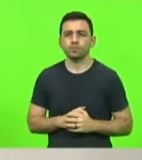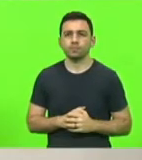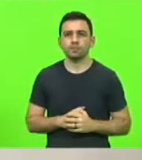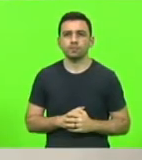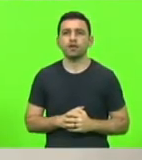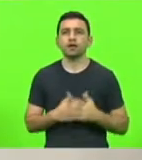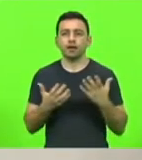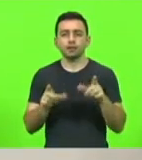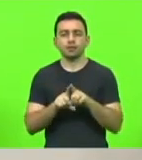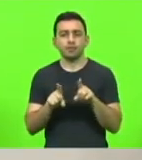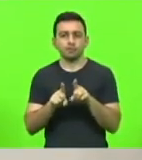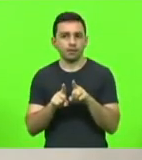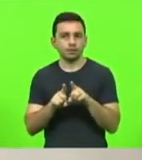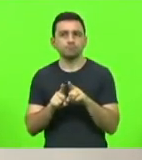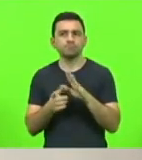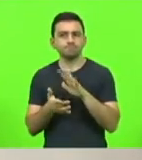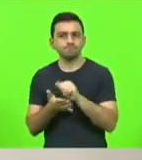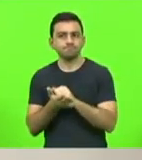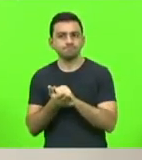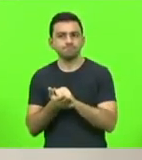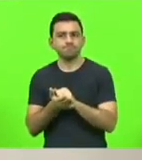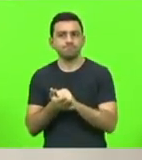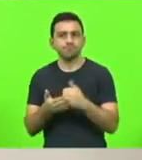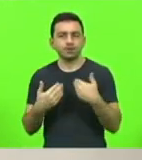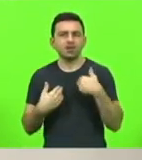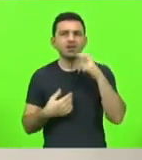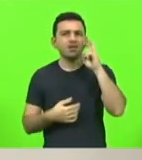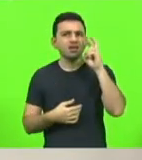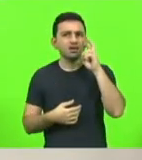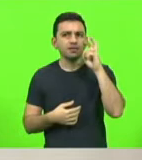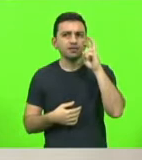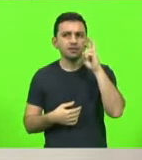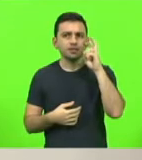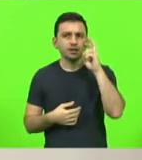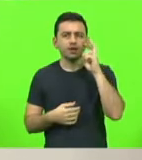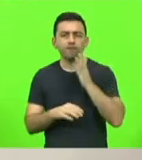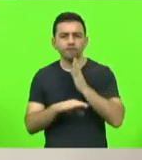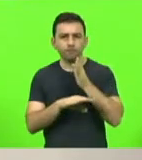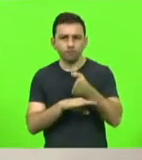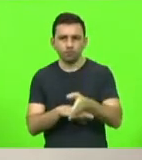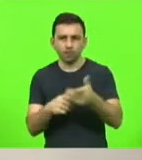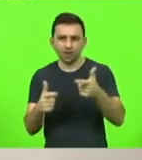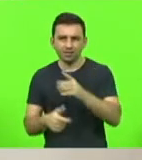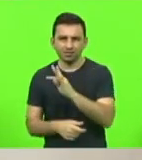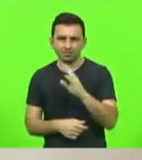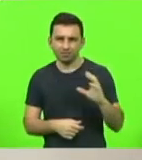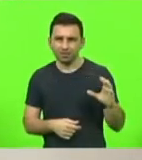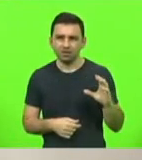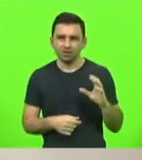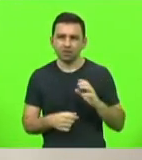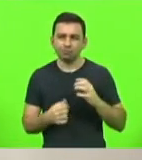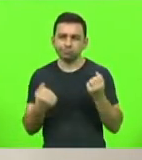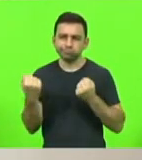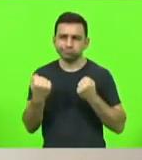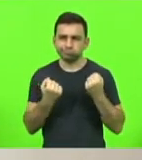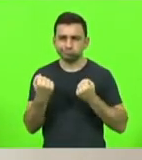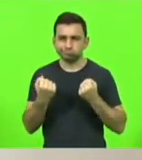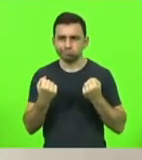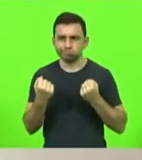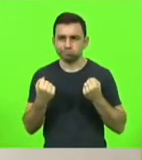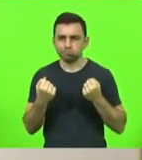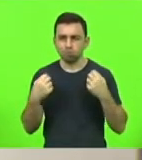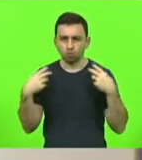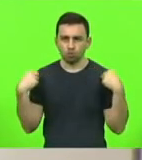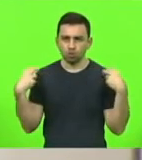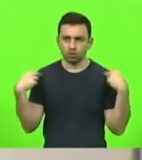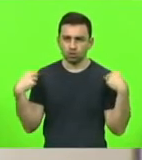gostaria de registrar que esse deputado, na quinta-feira, indo ao Trombudo Central, dirigindo, inclusive, o motorista estava do lado, eu